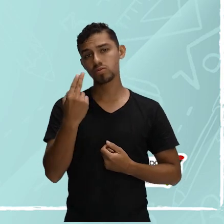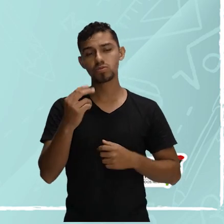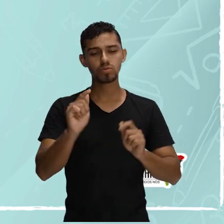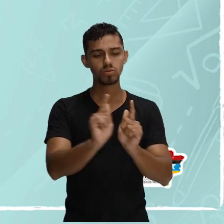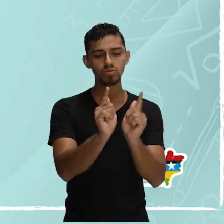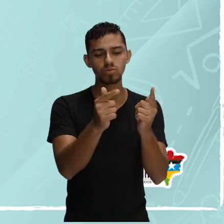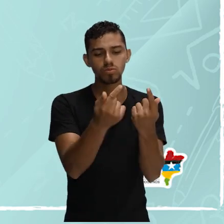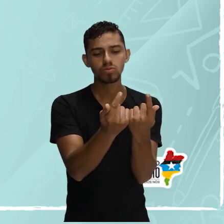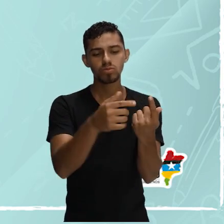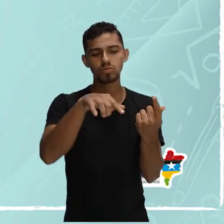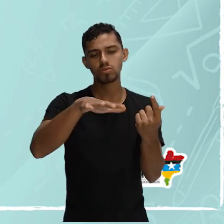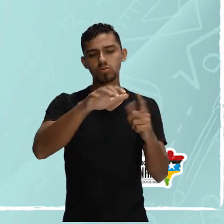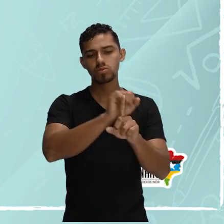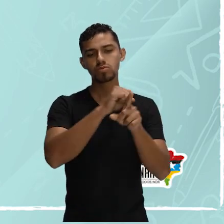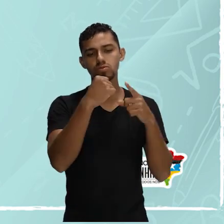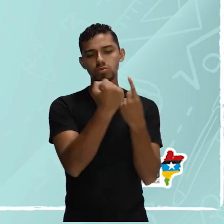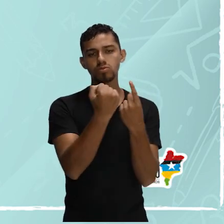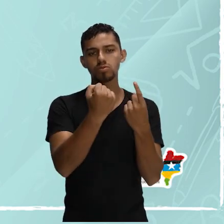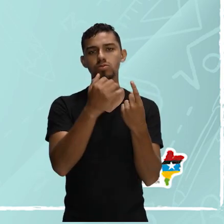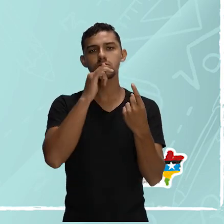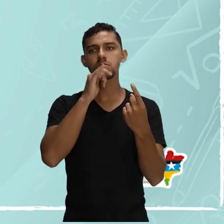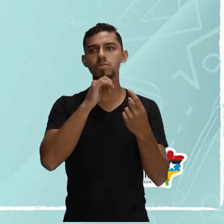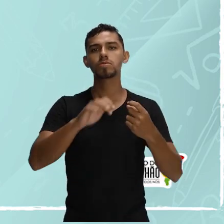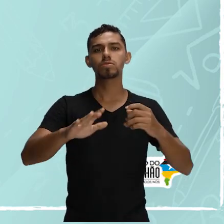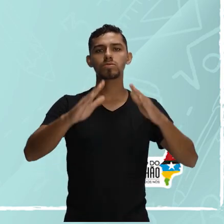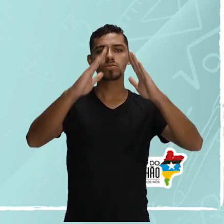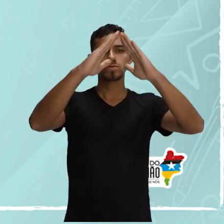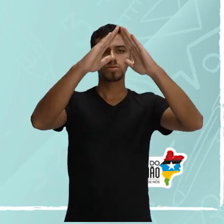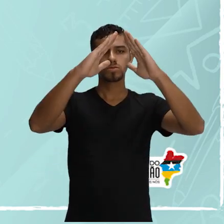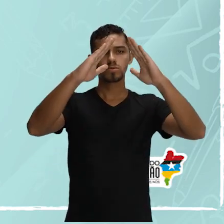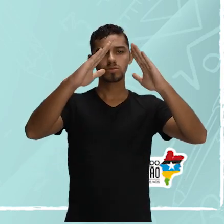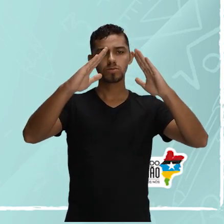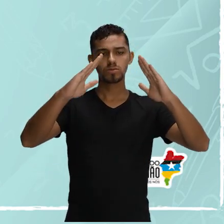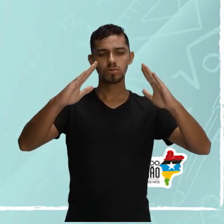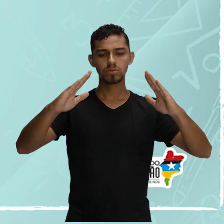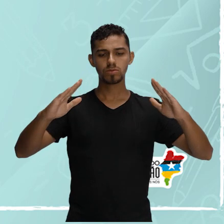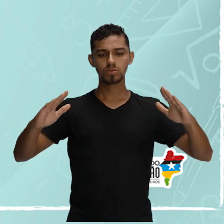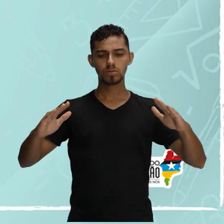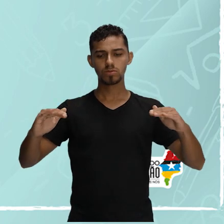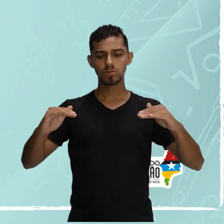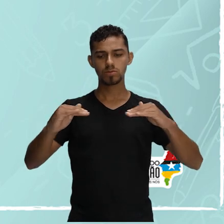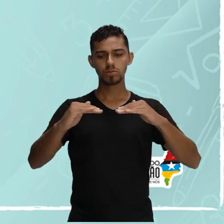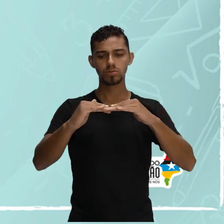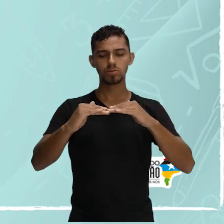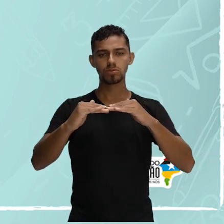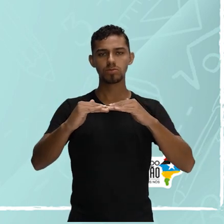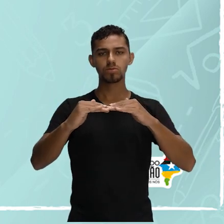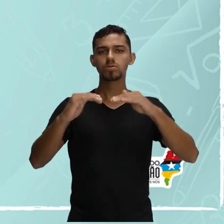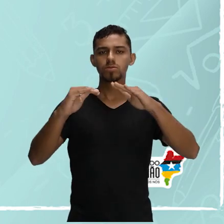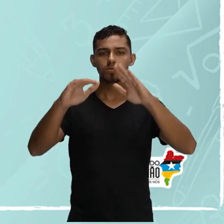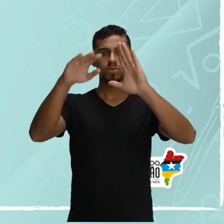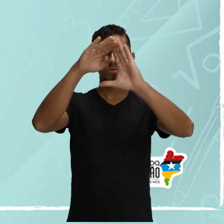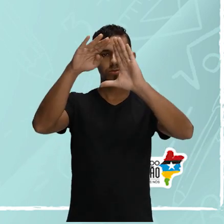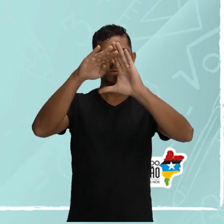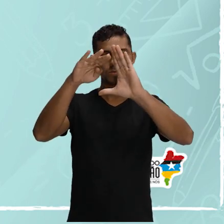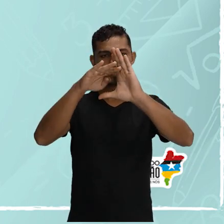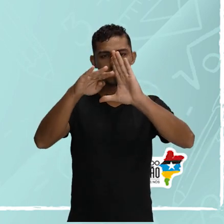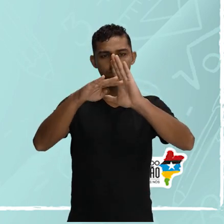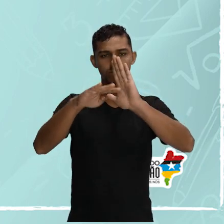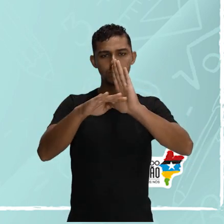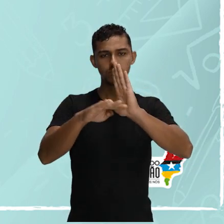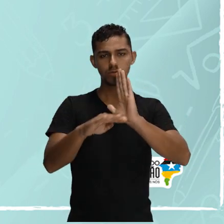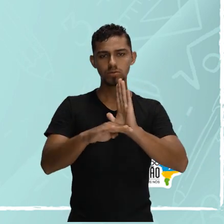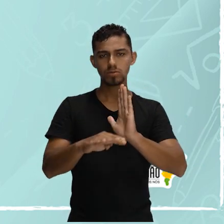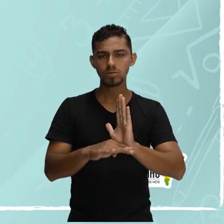daquela estrutura de estratificação de camadas da sociedade, tá? Então, status tem a ver com